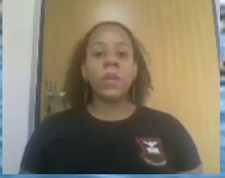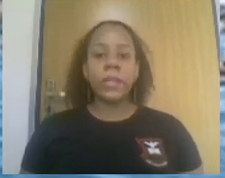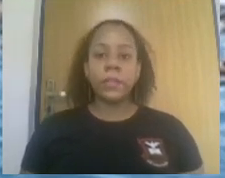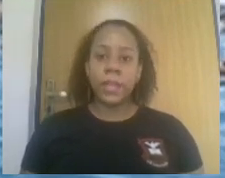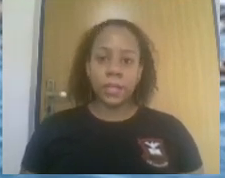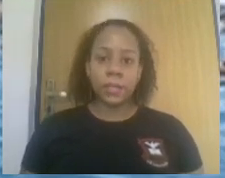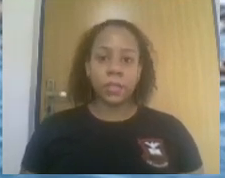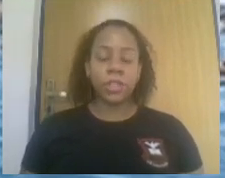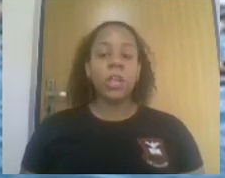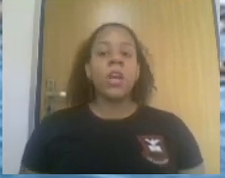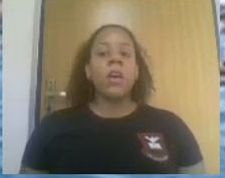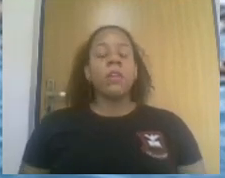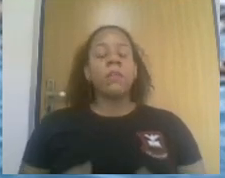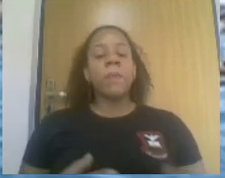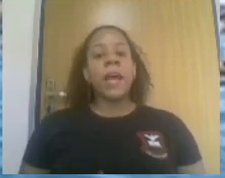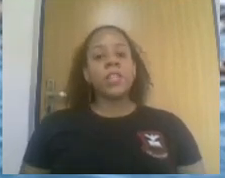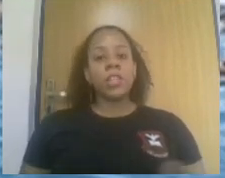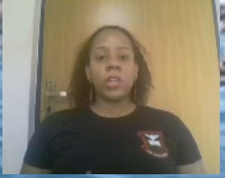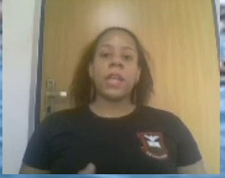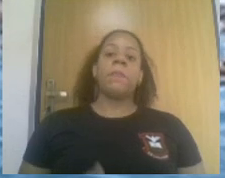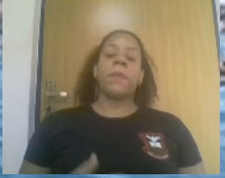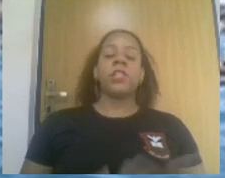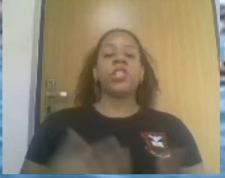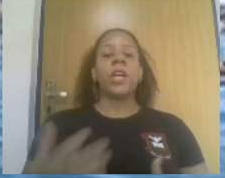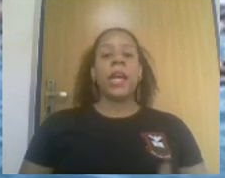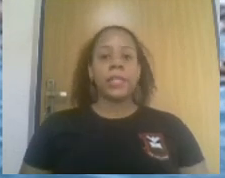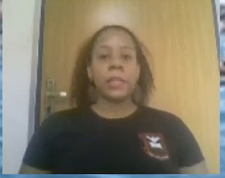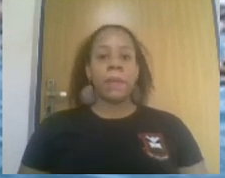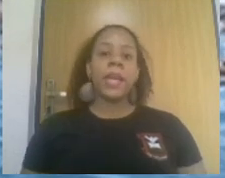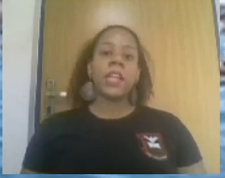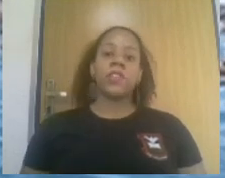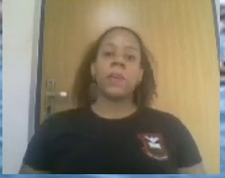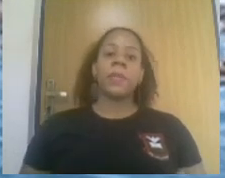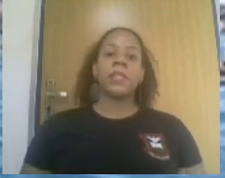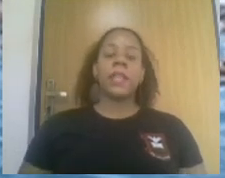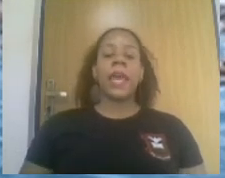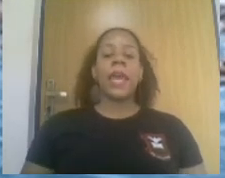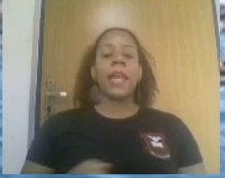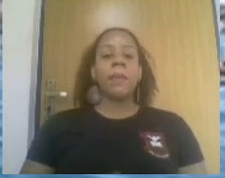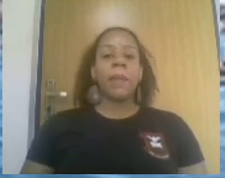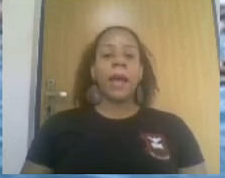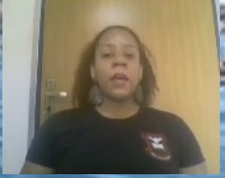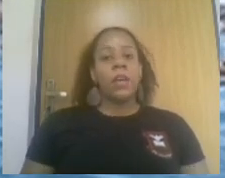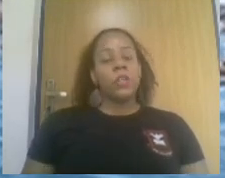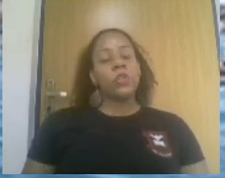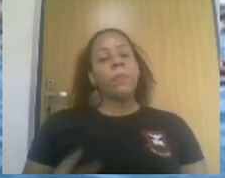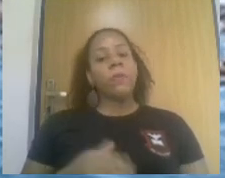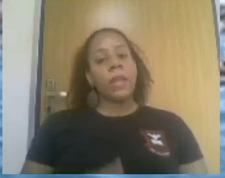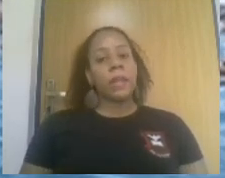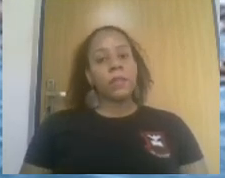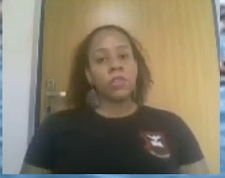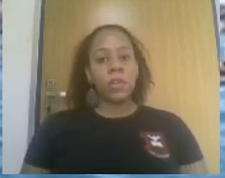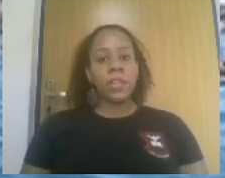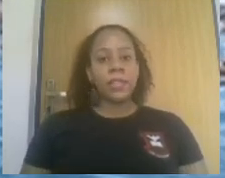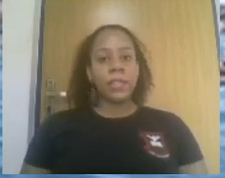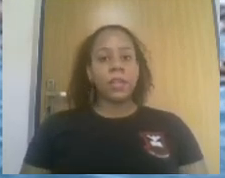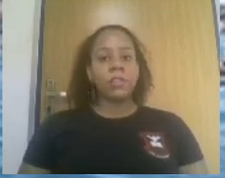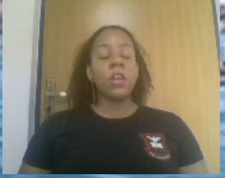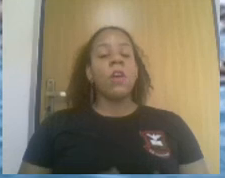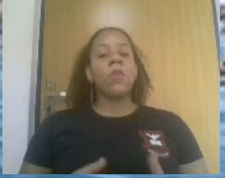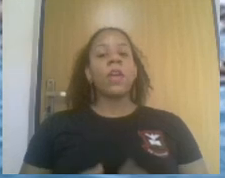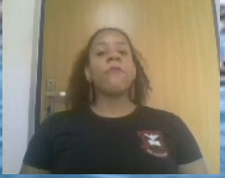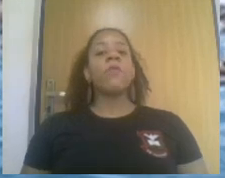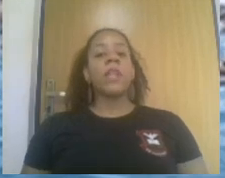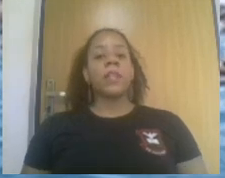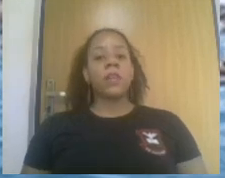e holandesas. Para a gente chegar nessa matéria, a gente vai precisar relembrar sobre o Tratado de